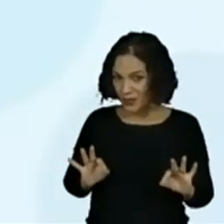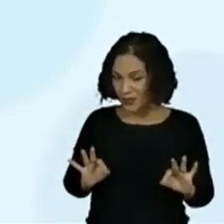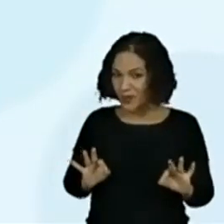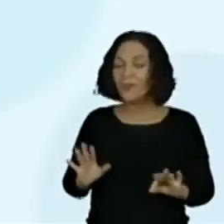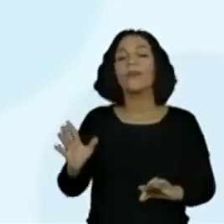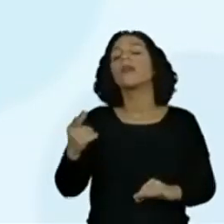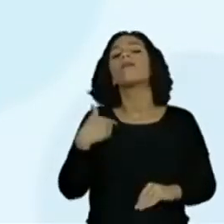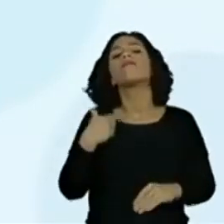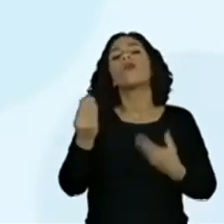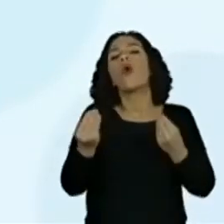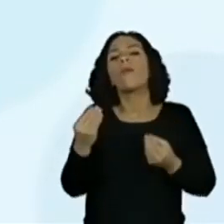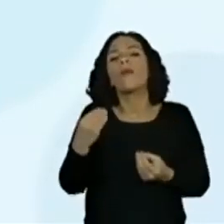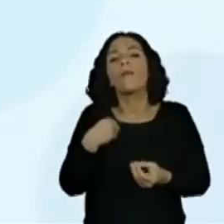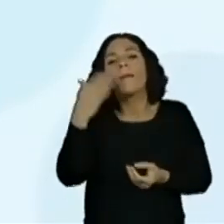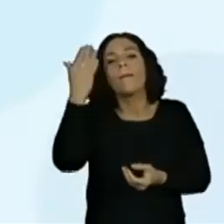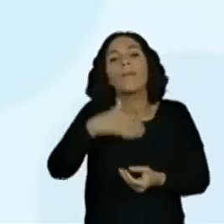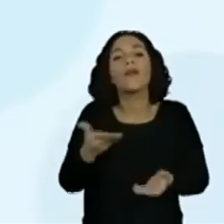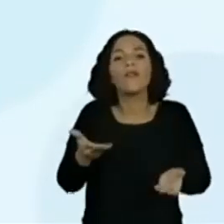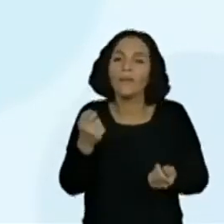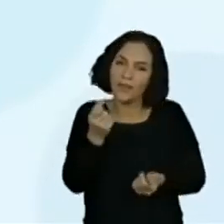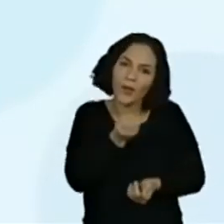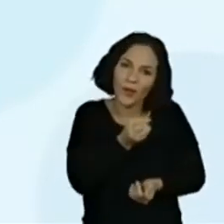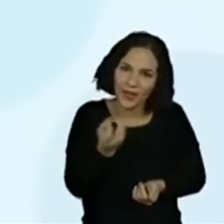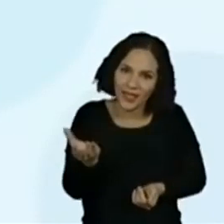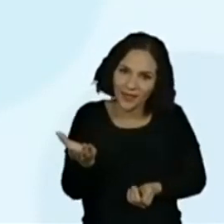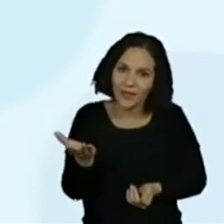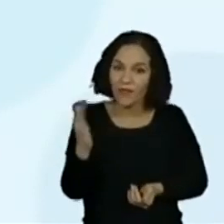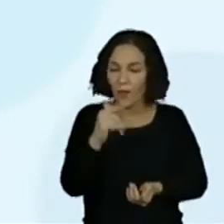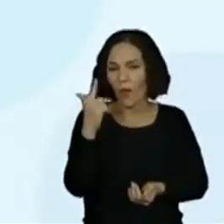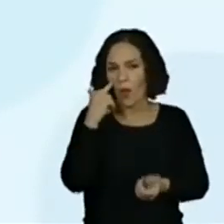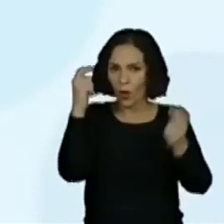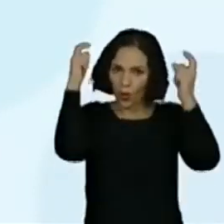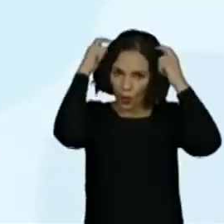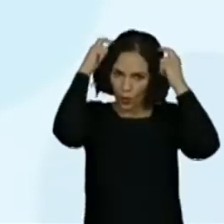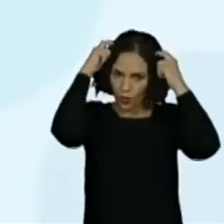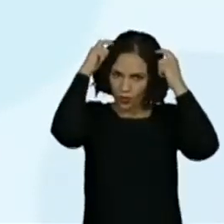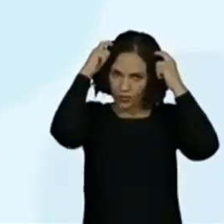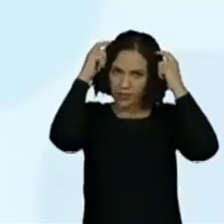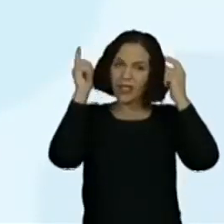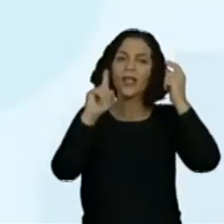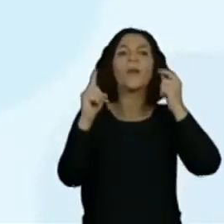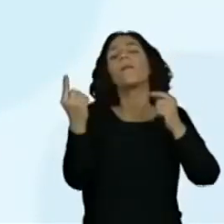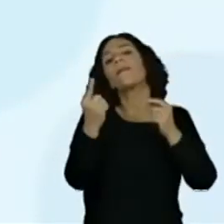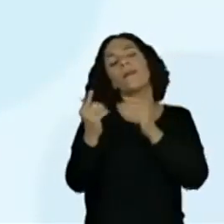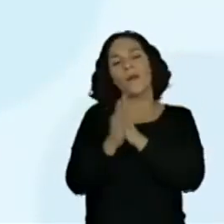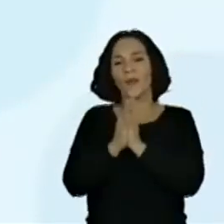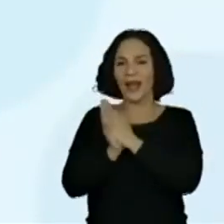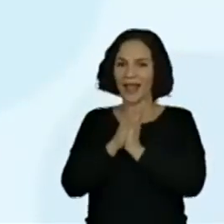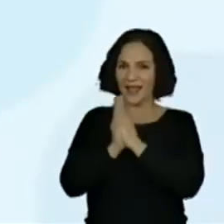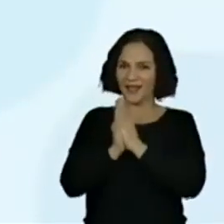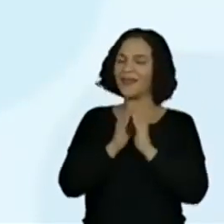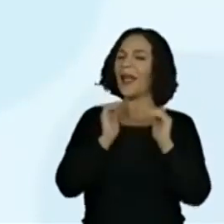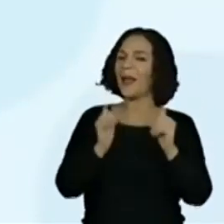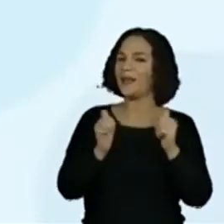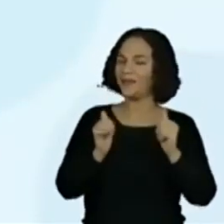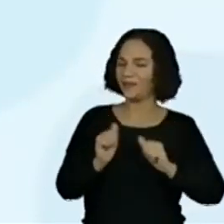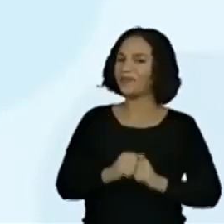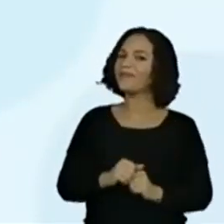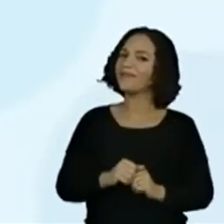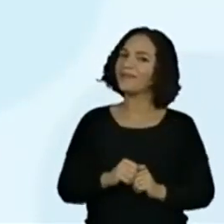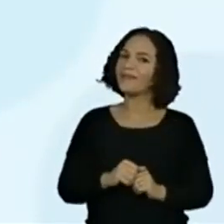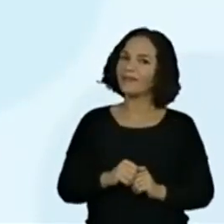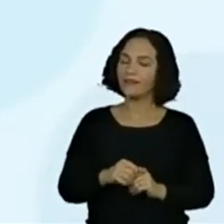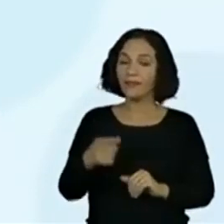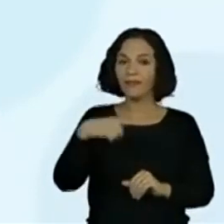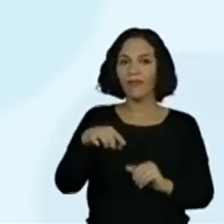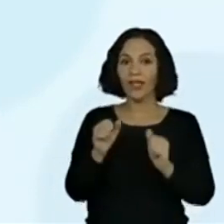preciso fazer? Contar. Então vamos contar primeiro os ursos? Não, vamos começar com as bonecas. Boneca, tá bom. Que aí a gente,